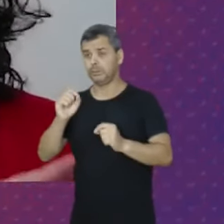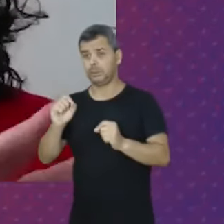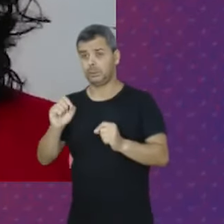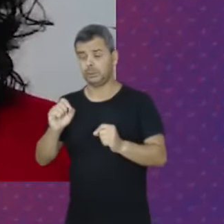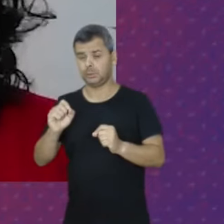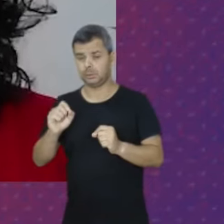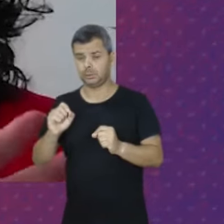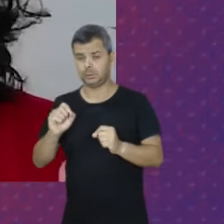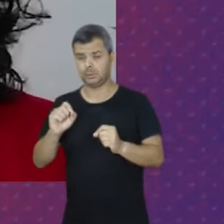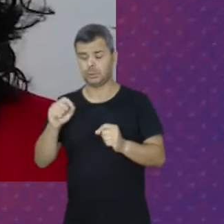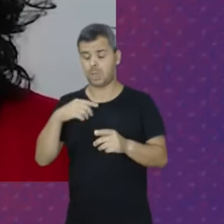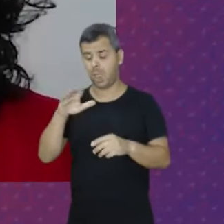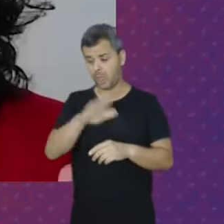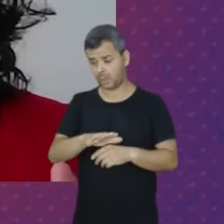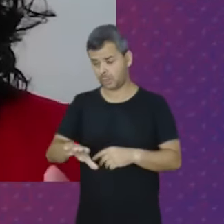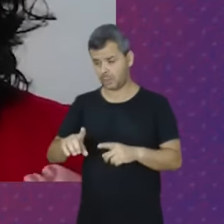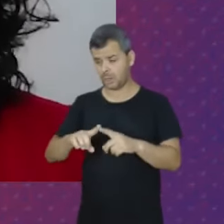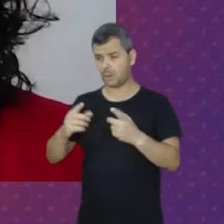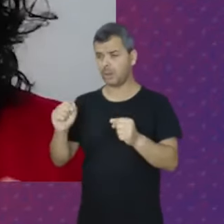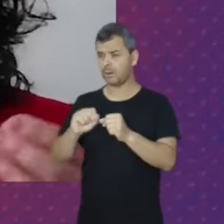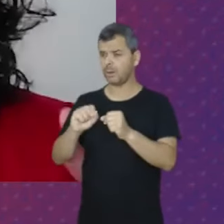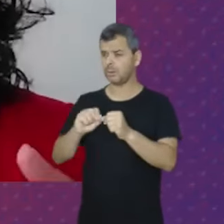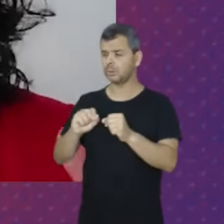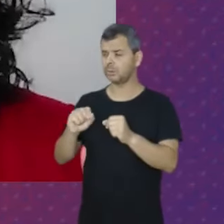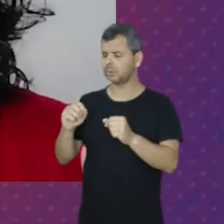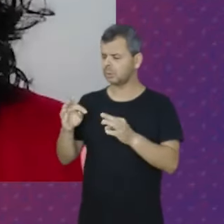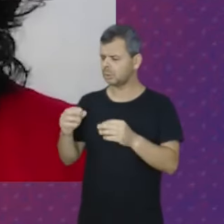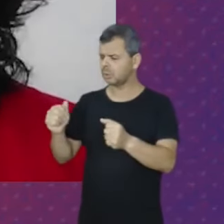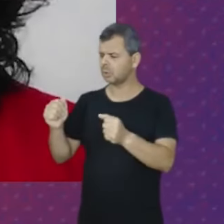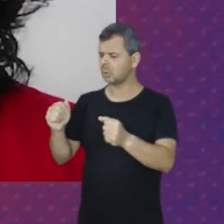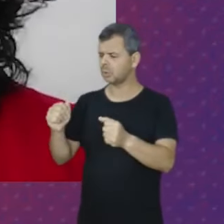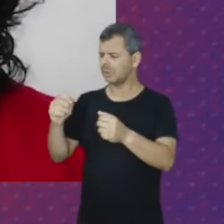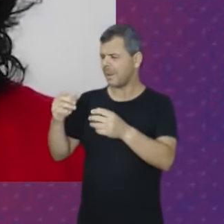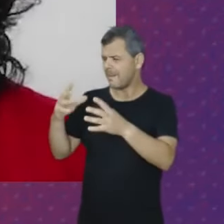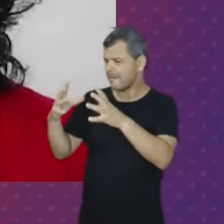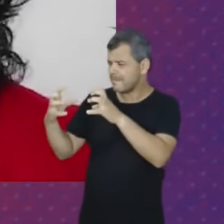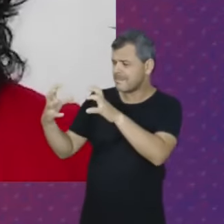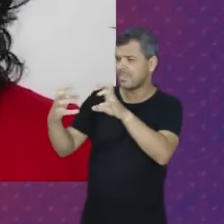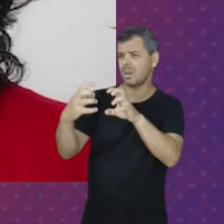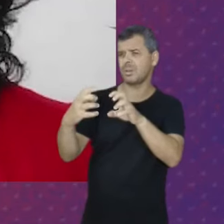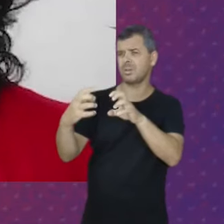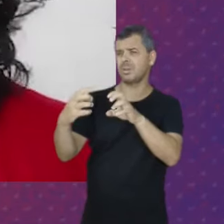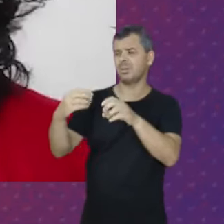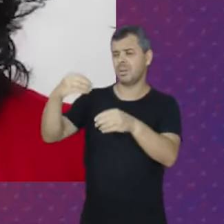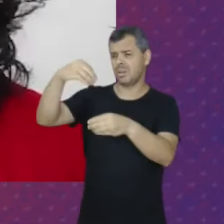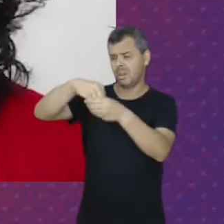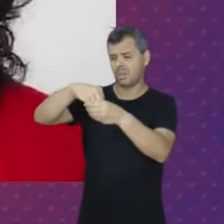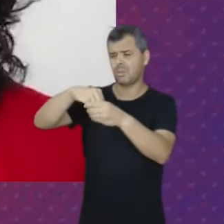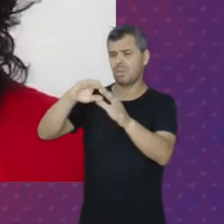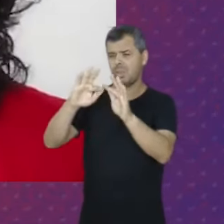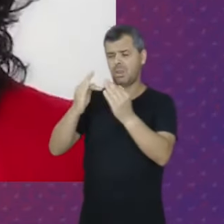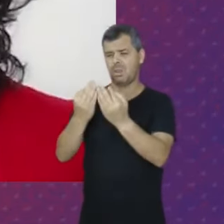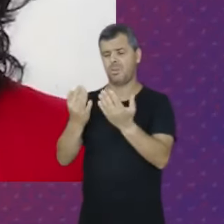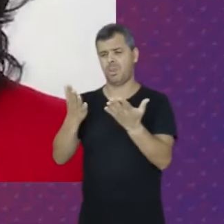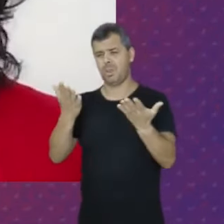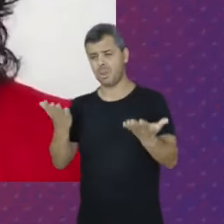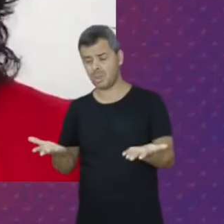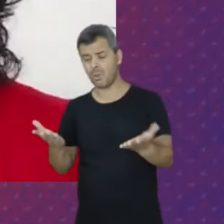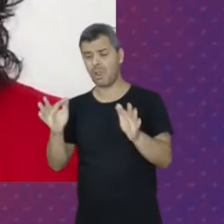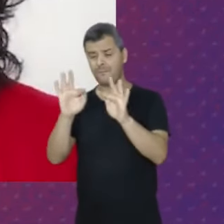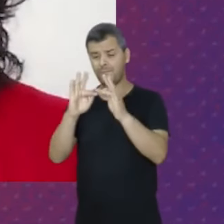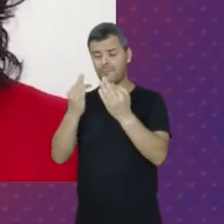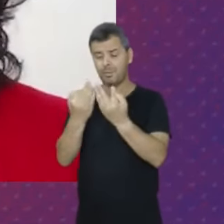ter a sua criança trazendo aquela situação, todo o conflito que isso gera dentro da família. Então, a